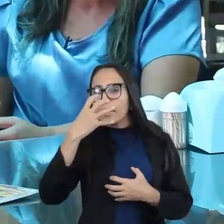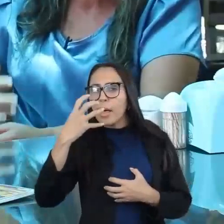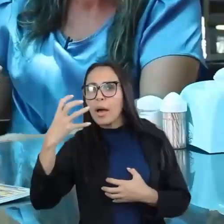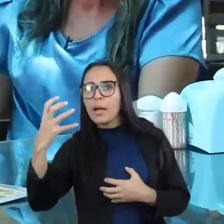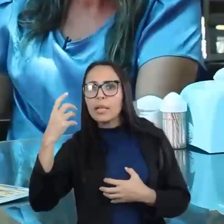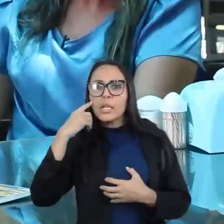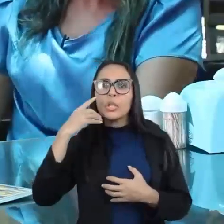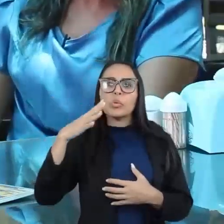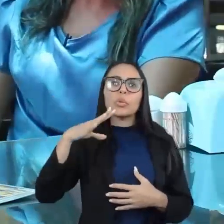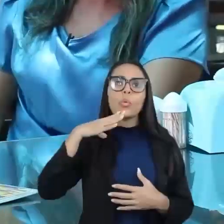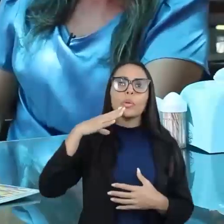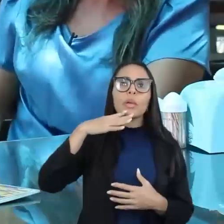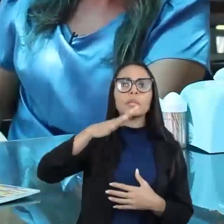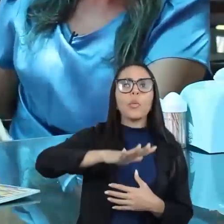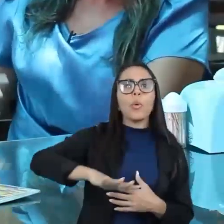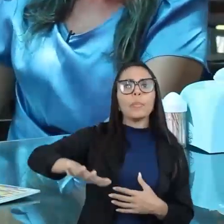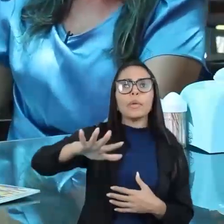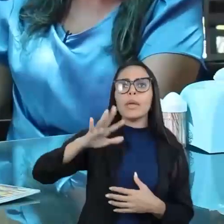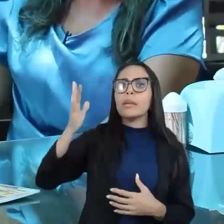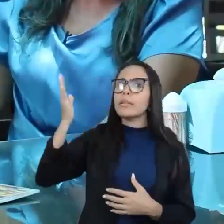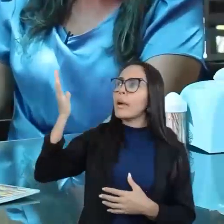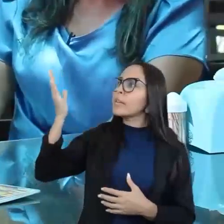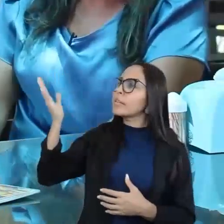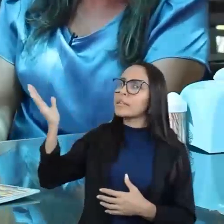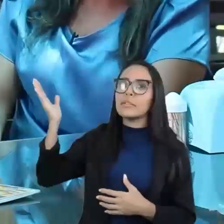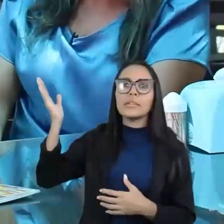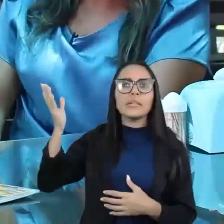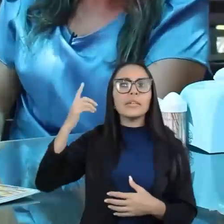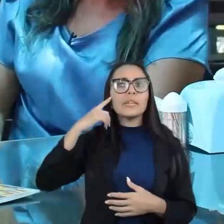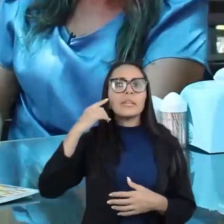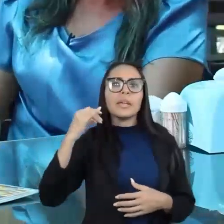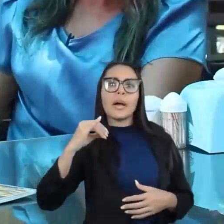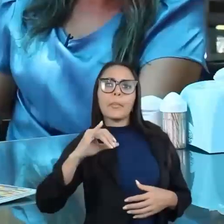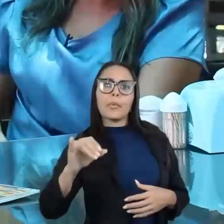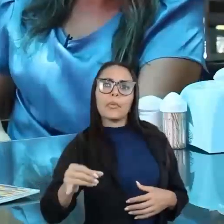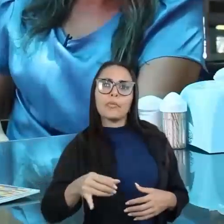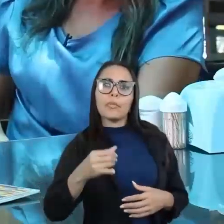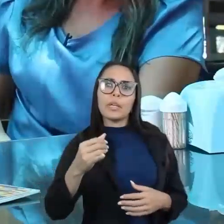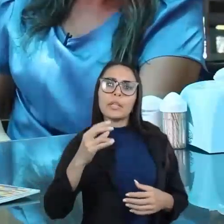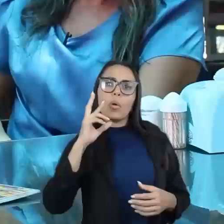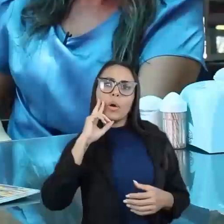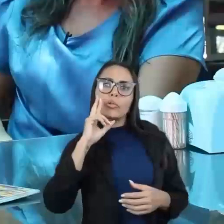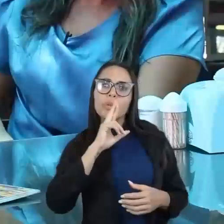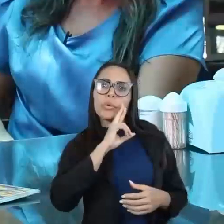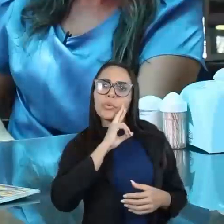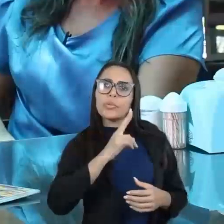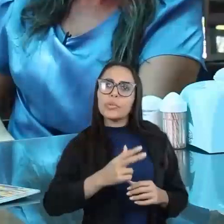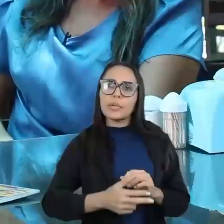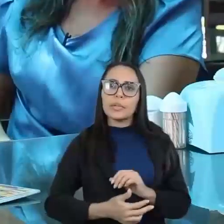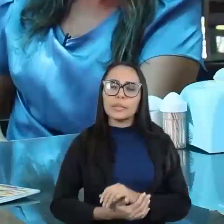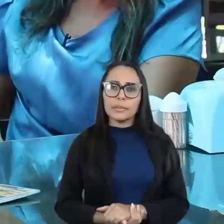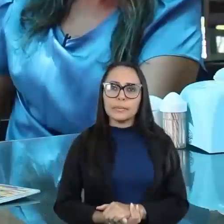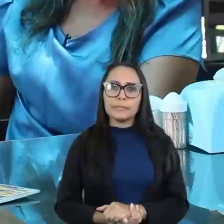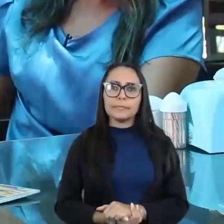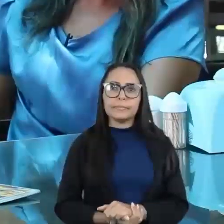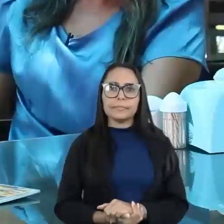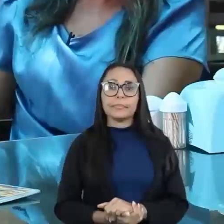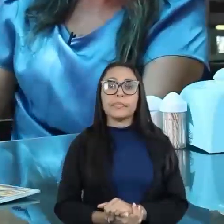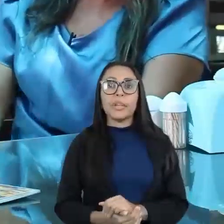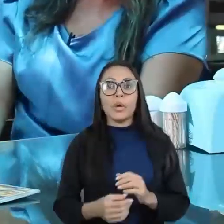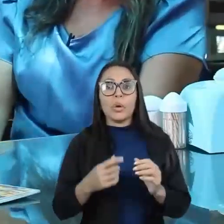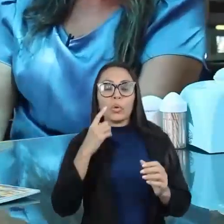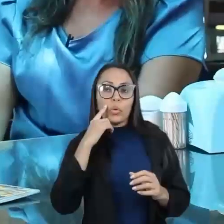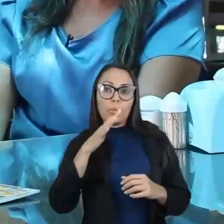conhecer o ambiente, de aproveitar o espaço aqui do restaurante, né? Então, bom, como é uma área